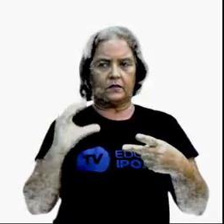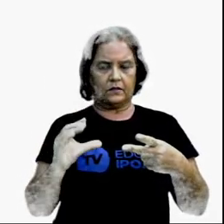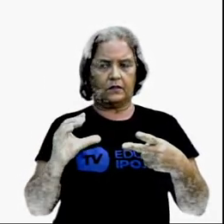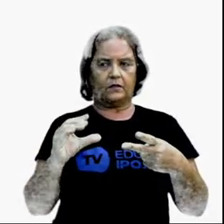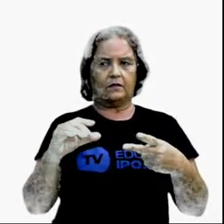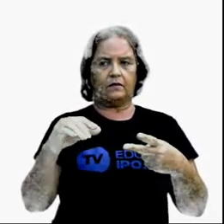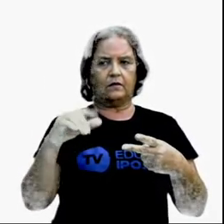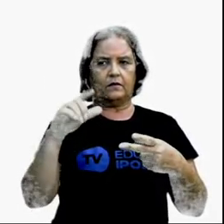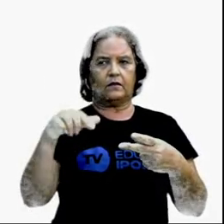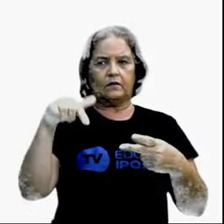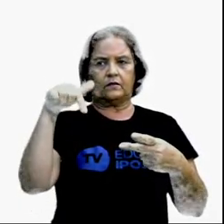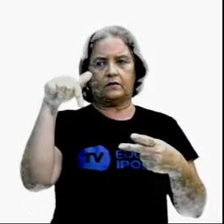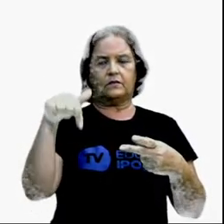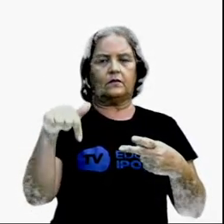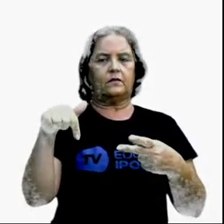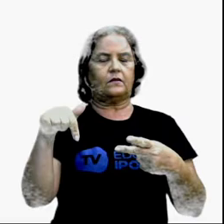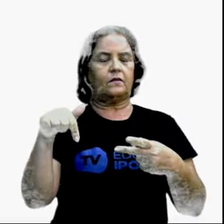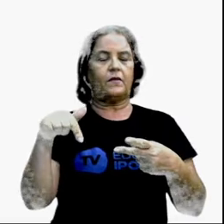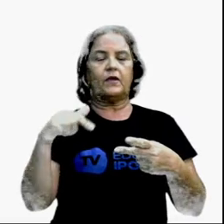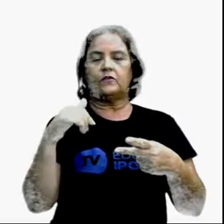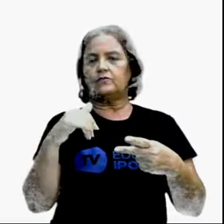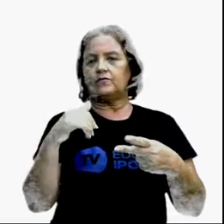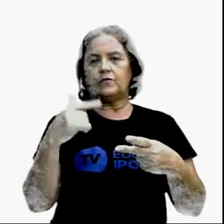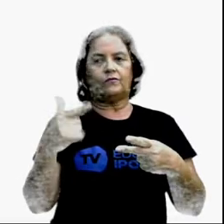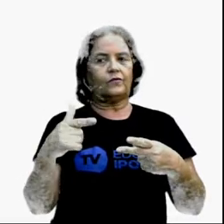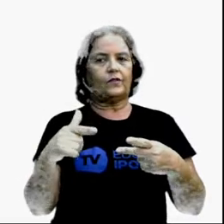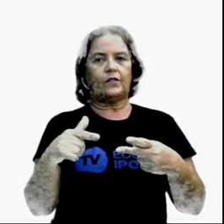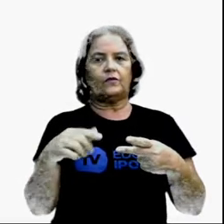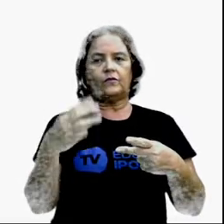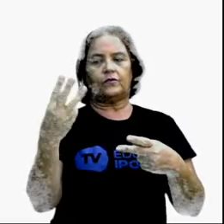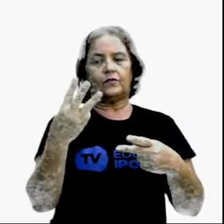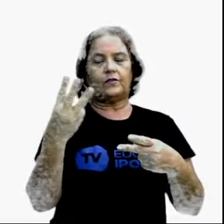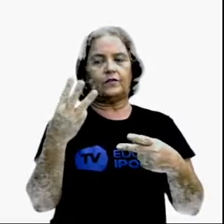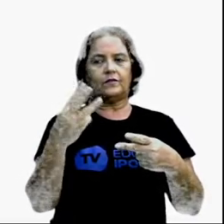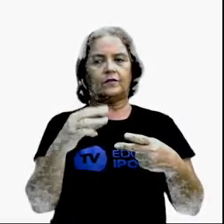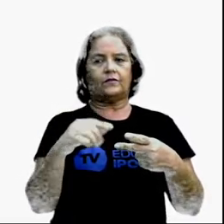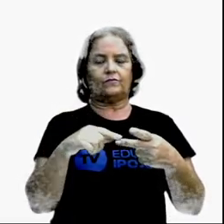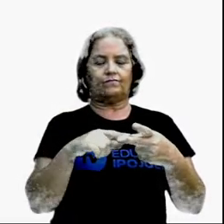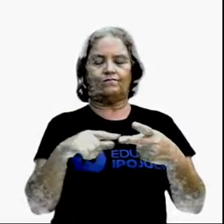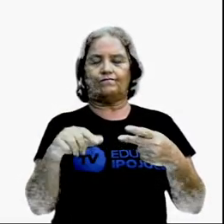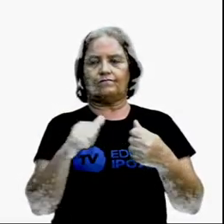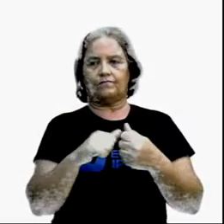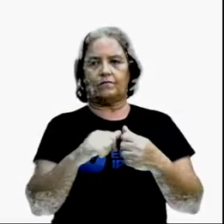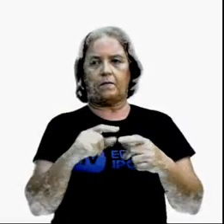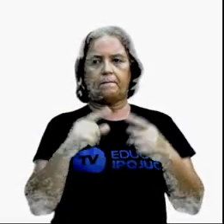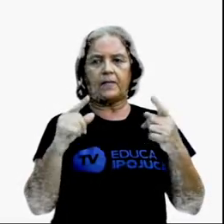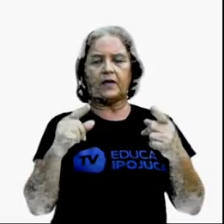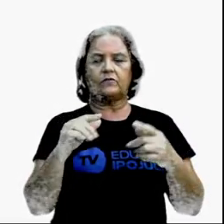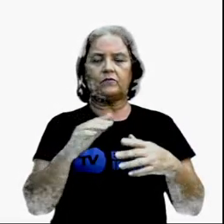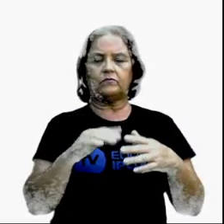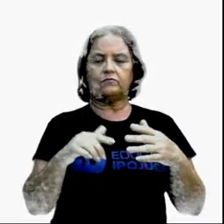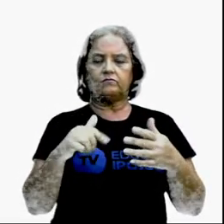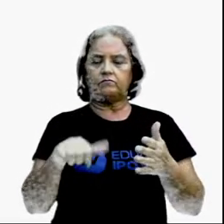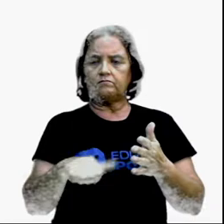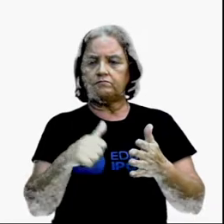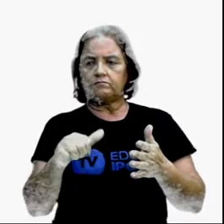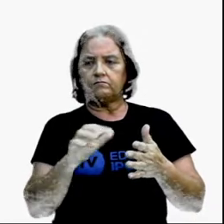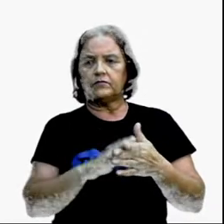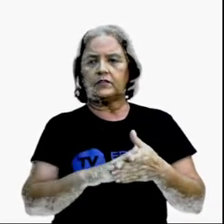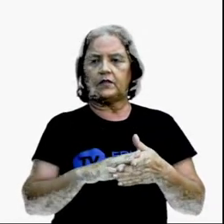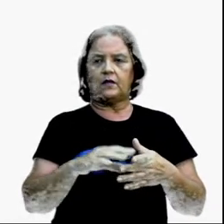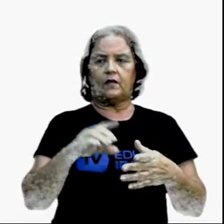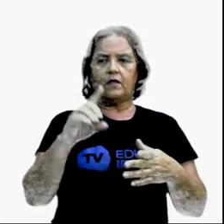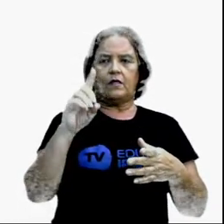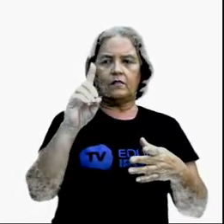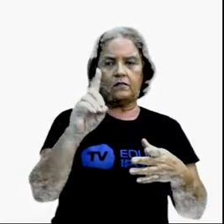tem informação do terceiro lado. Mas vamos analisar, já é suficiente. Note que o lado DE,